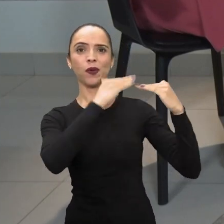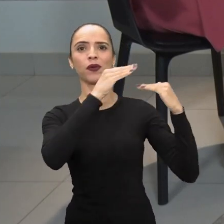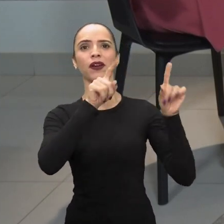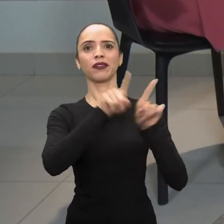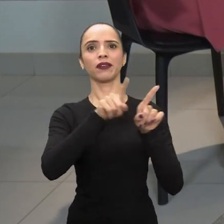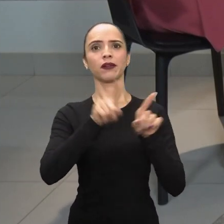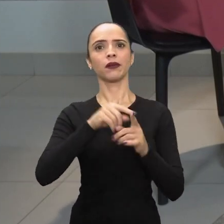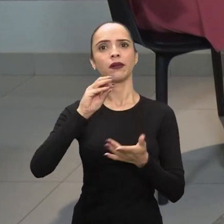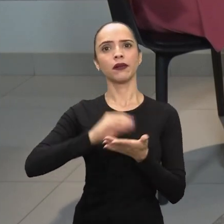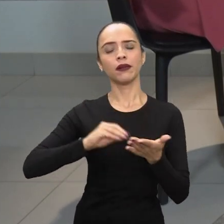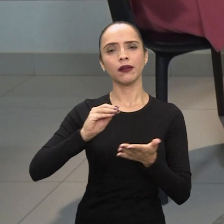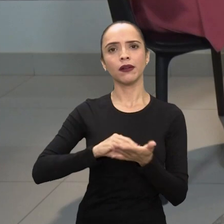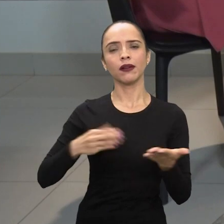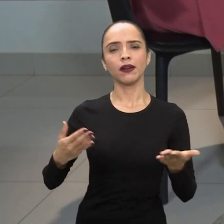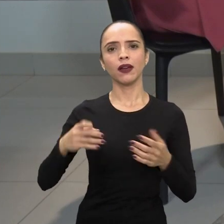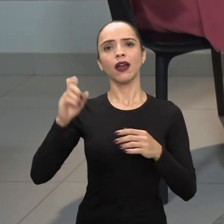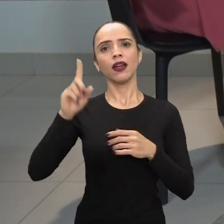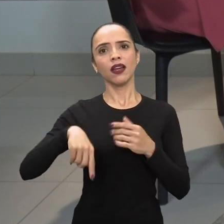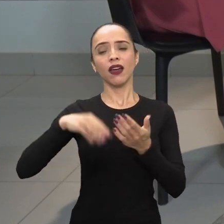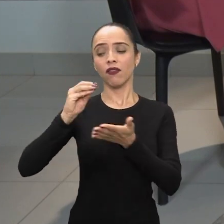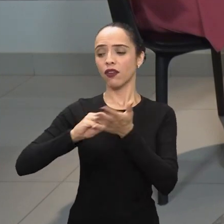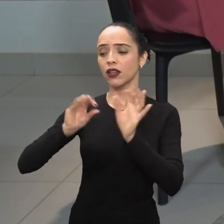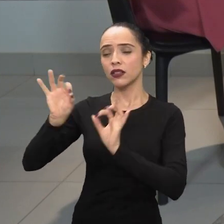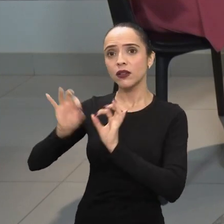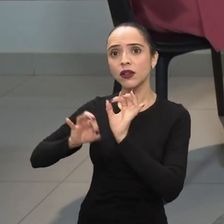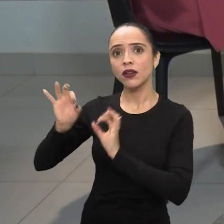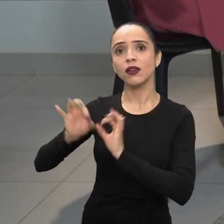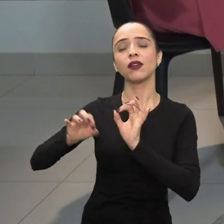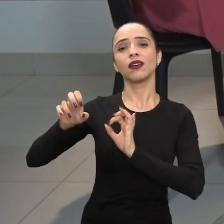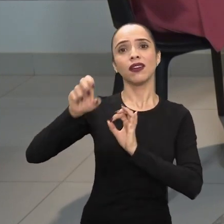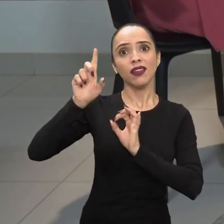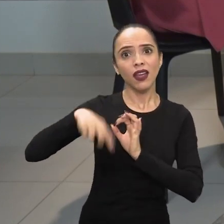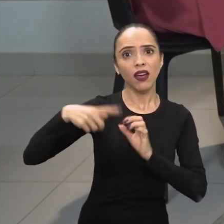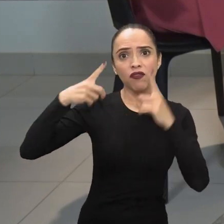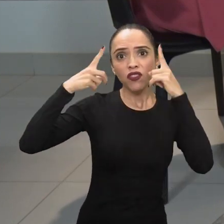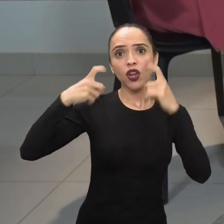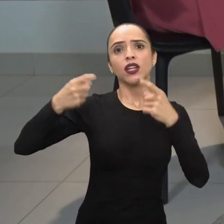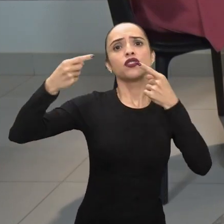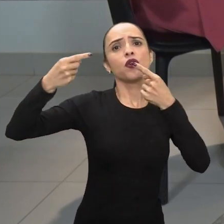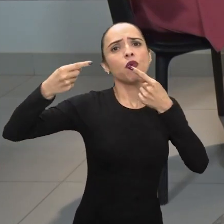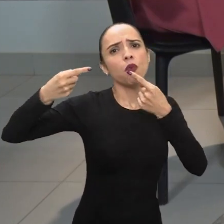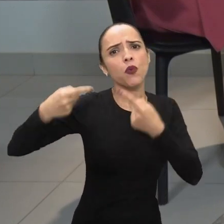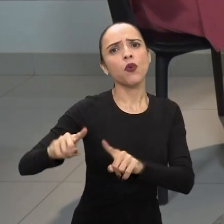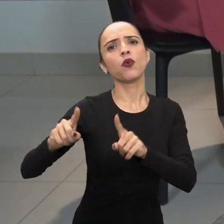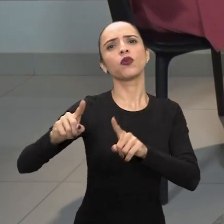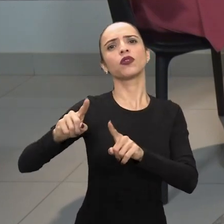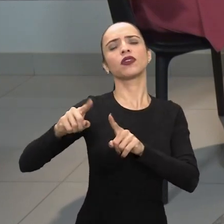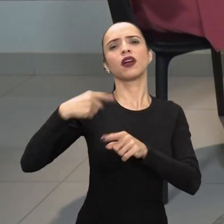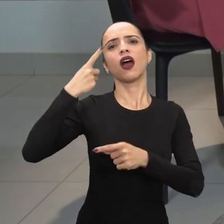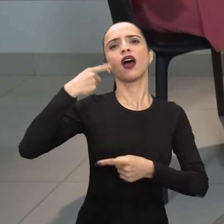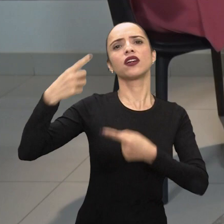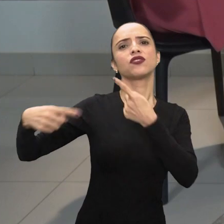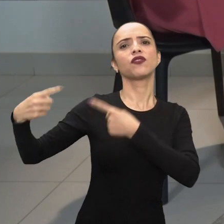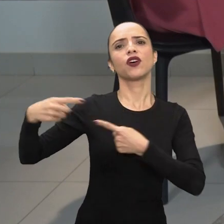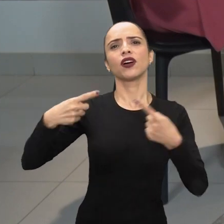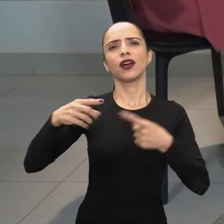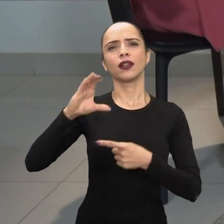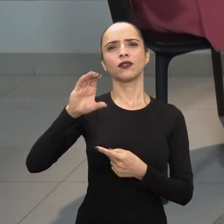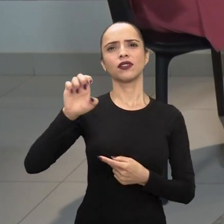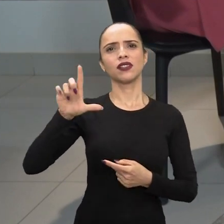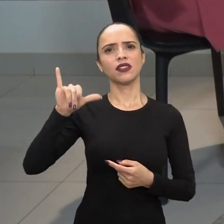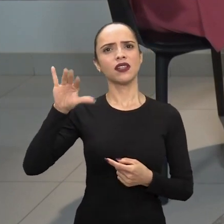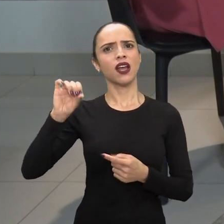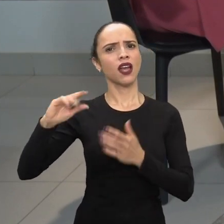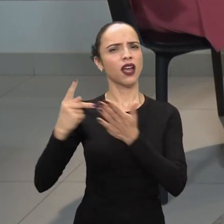de risco né posso estar como exemplo o despreparo que foi daquela ação de violência contra o advogado o